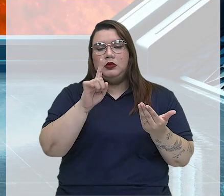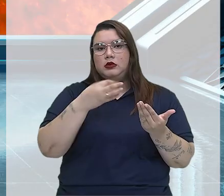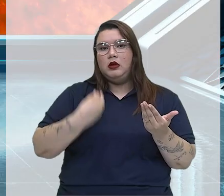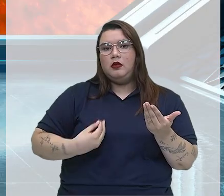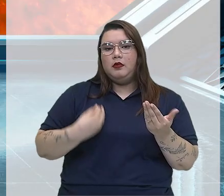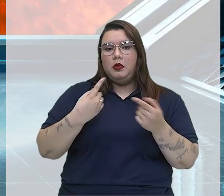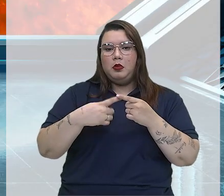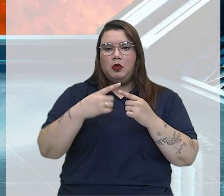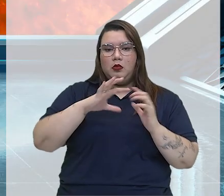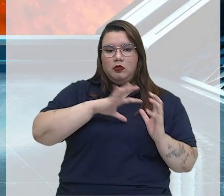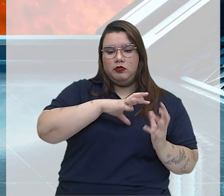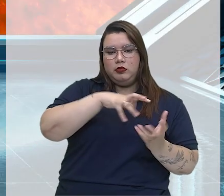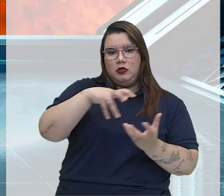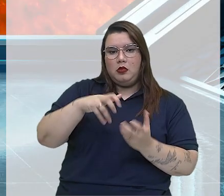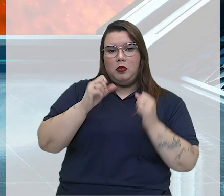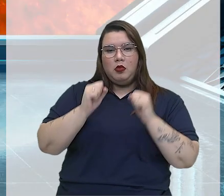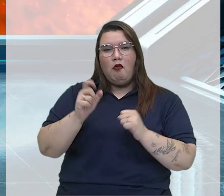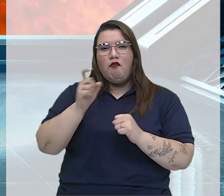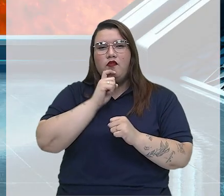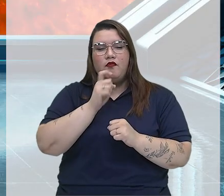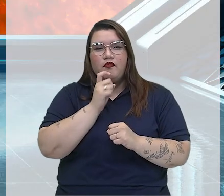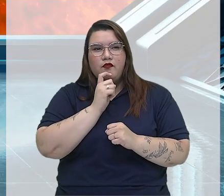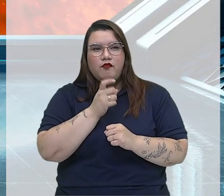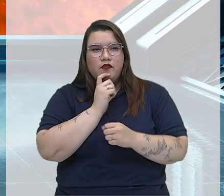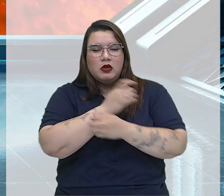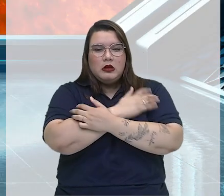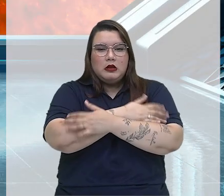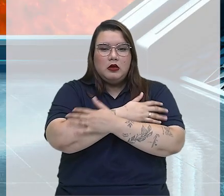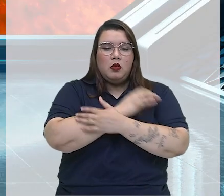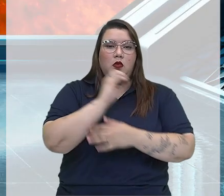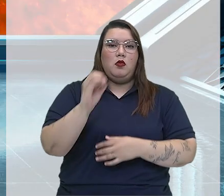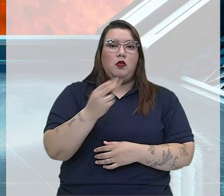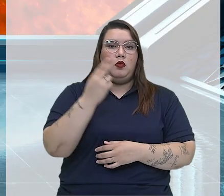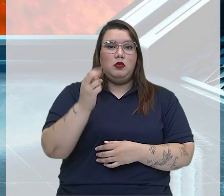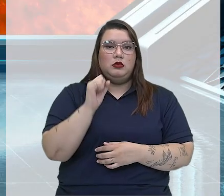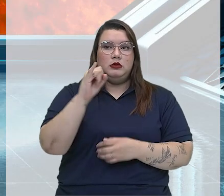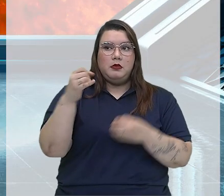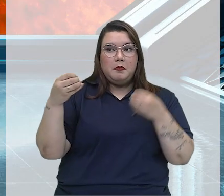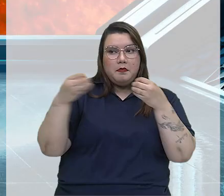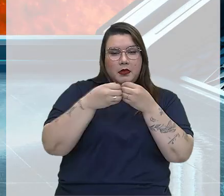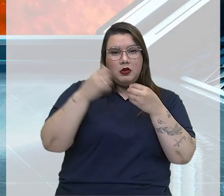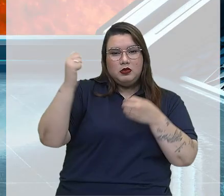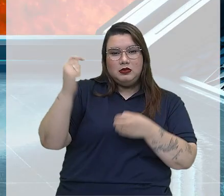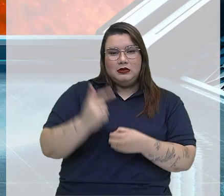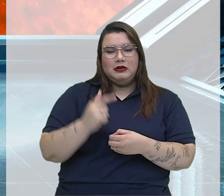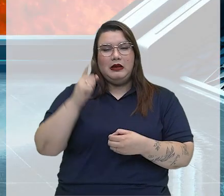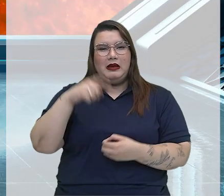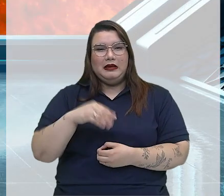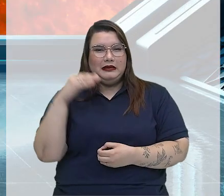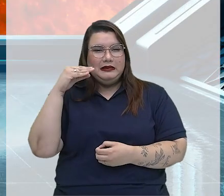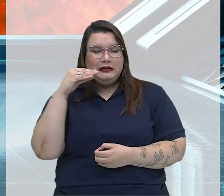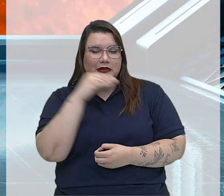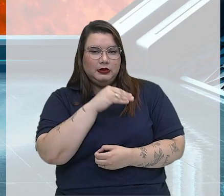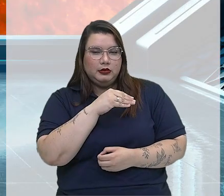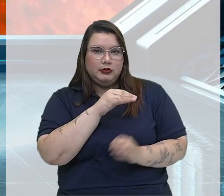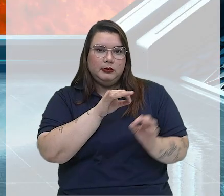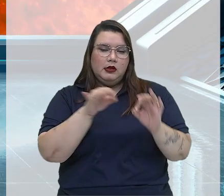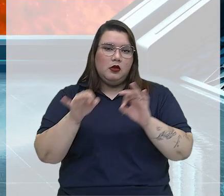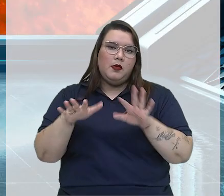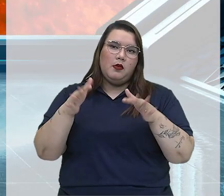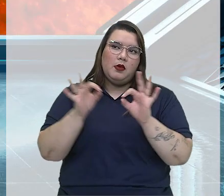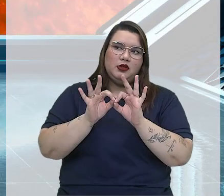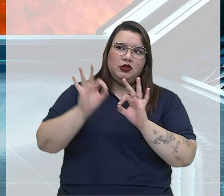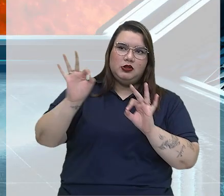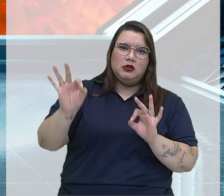ter vida, porque o nosso planeta poderia ser muito frio, ou se estivéssemos mais próximos do Sol, seria extremamente